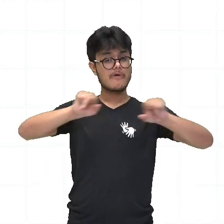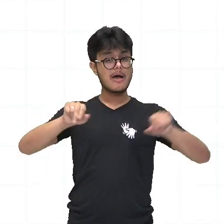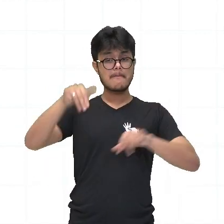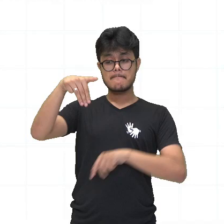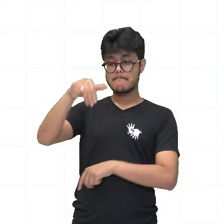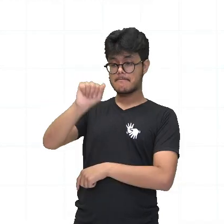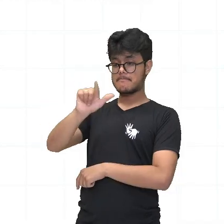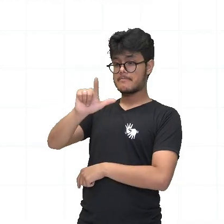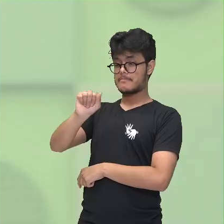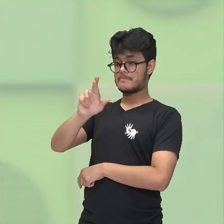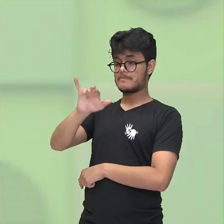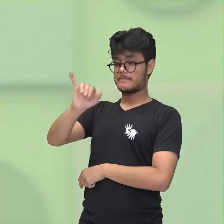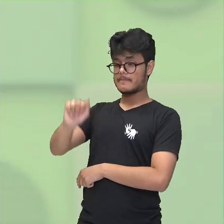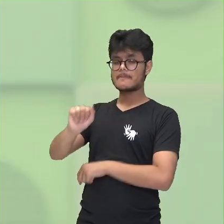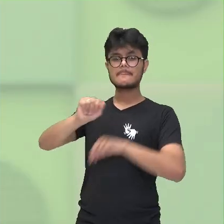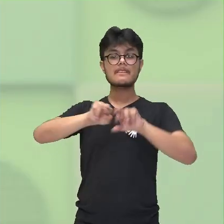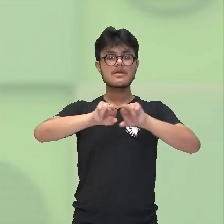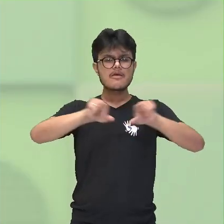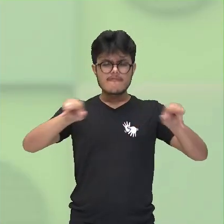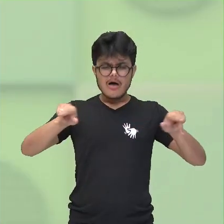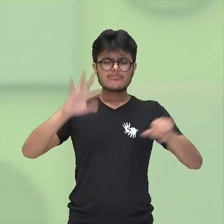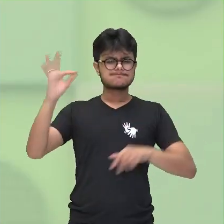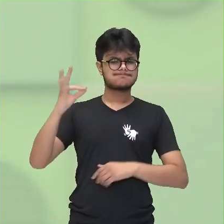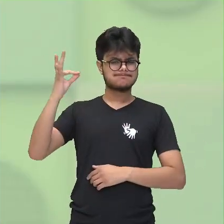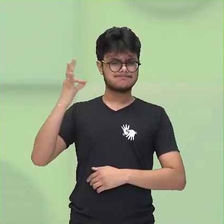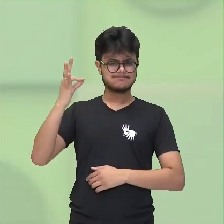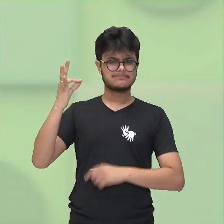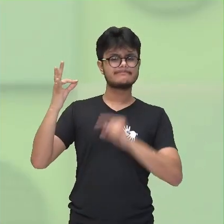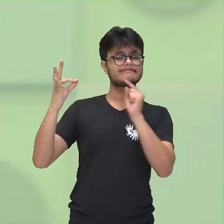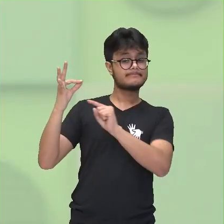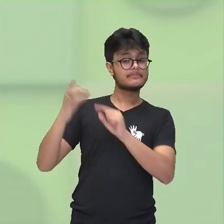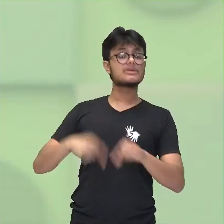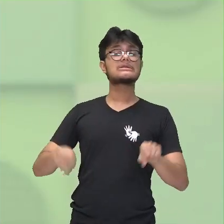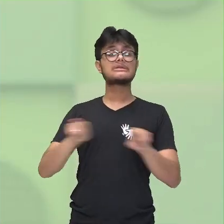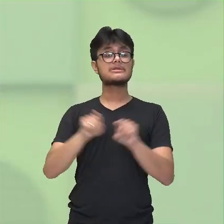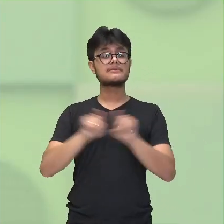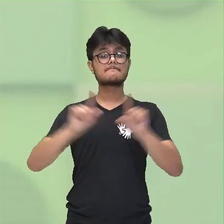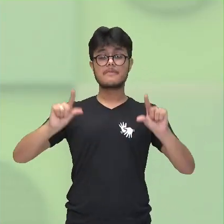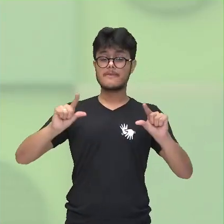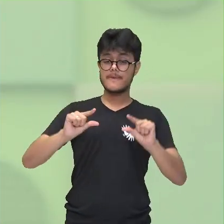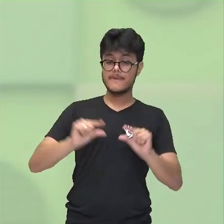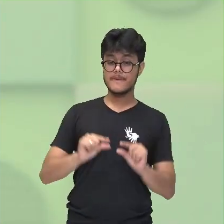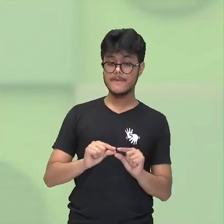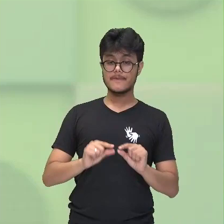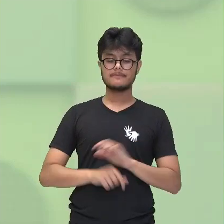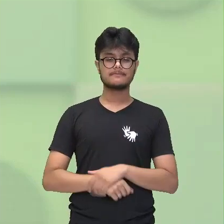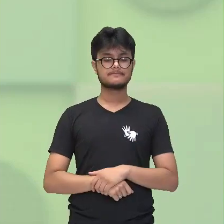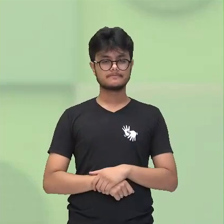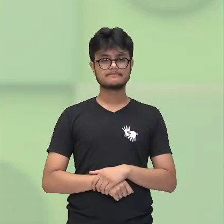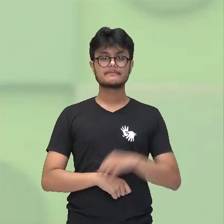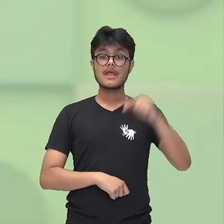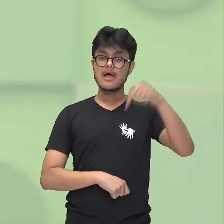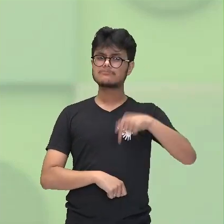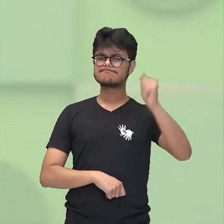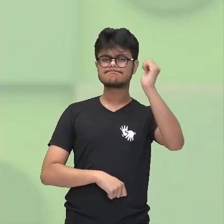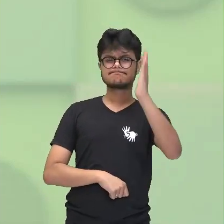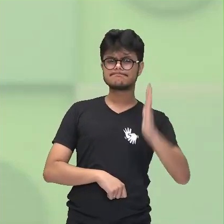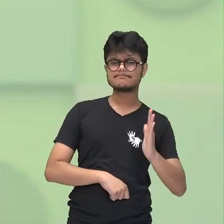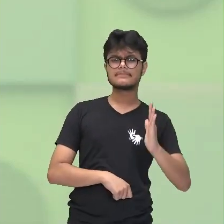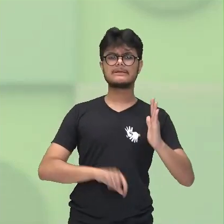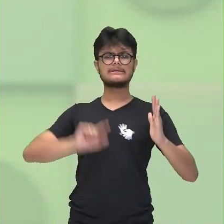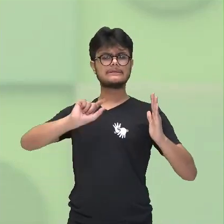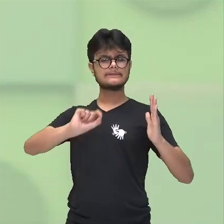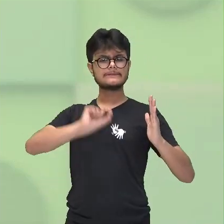de Anopheles e diferentes espécies de protozoário. Como eu falei para vocês, no Brasil, por exemplo,